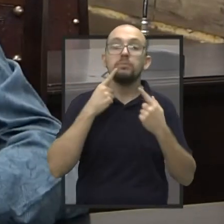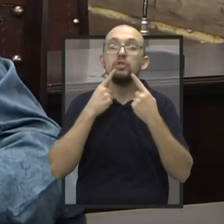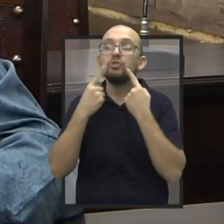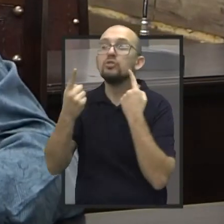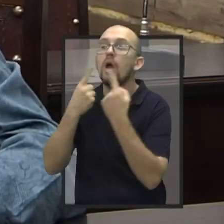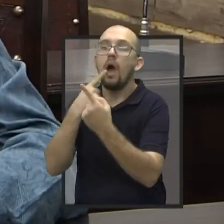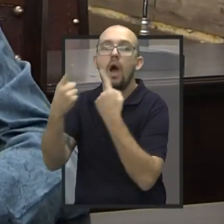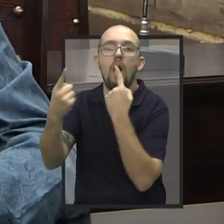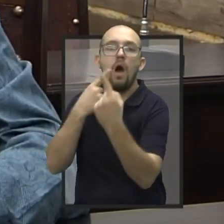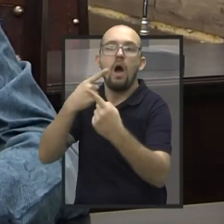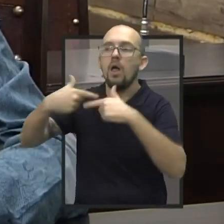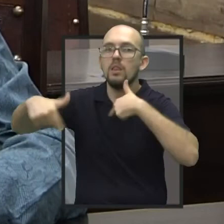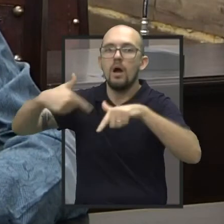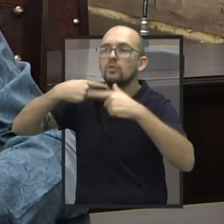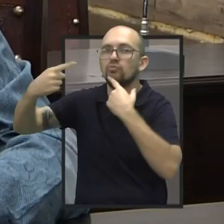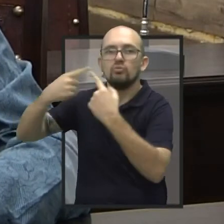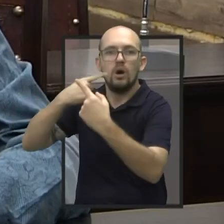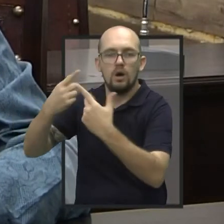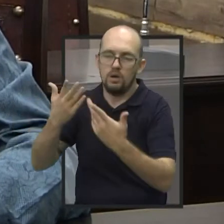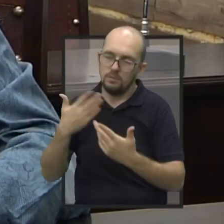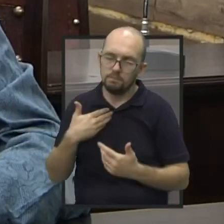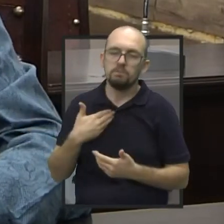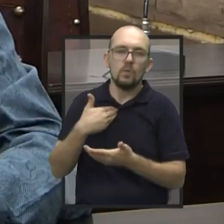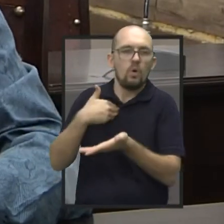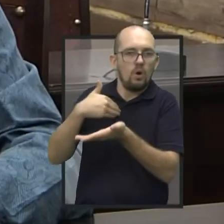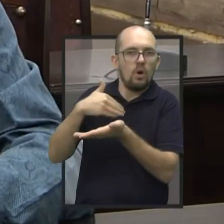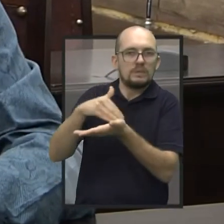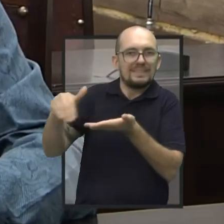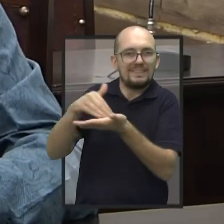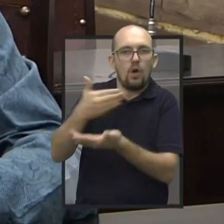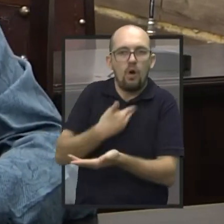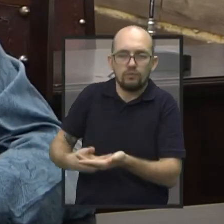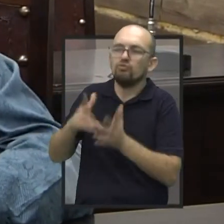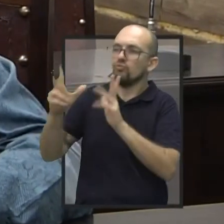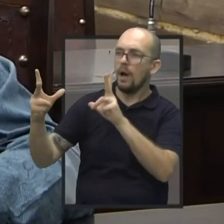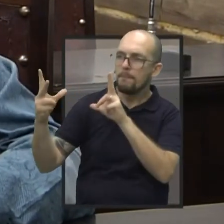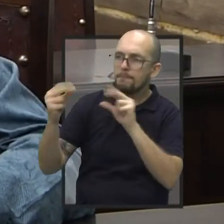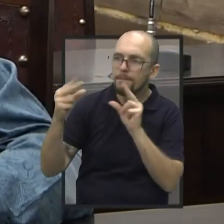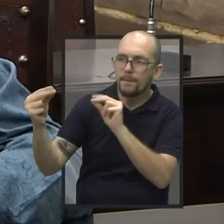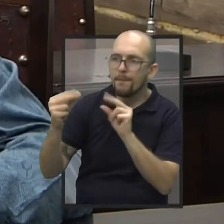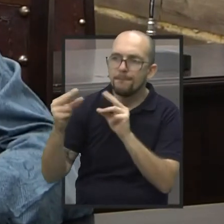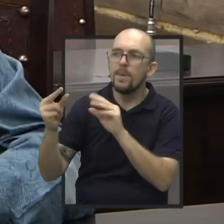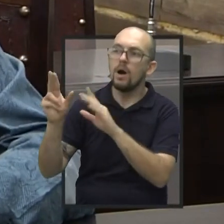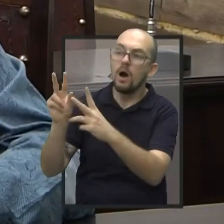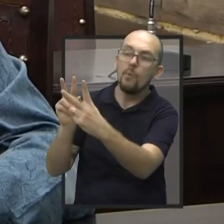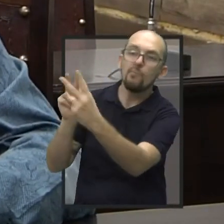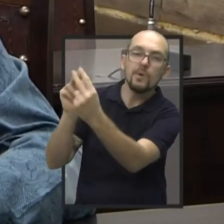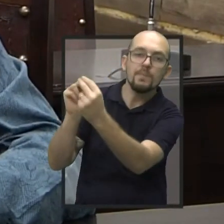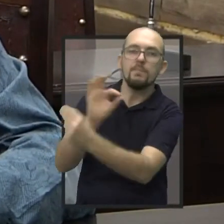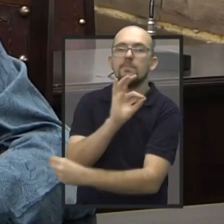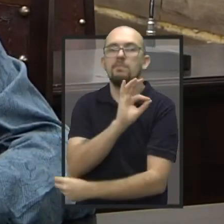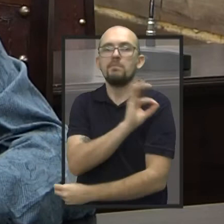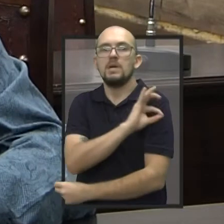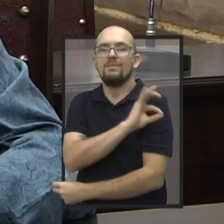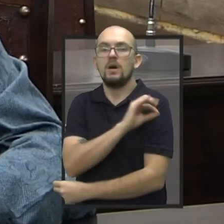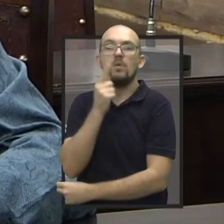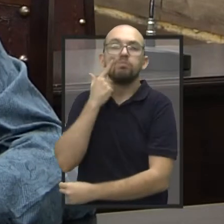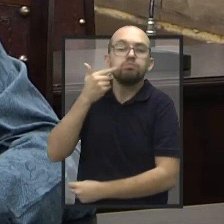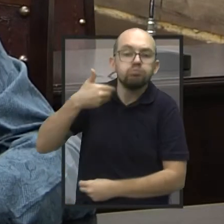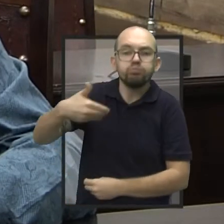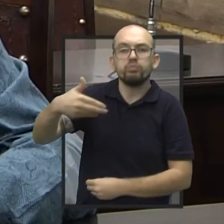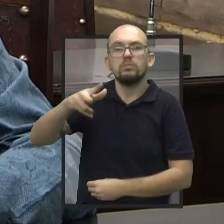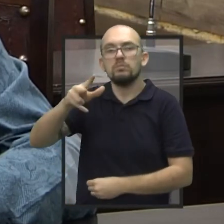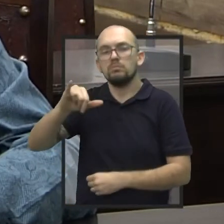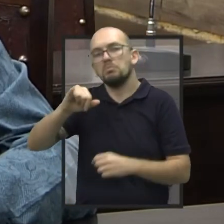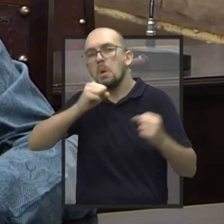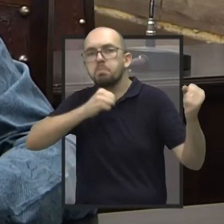estar trabalhando. Conversei com o secretário de governo, no qual ele intermediar junto ao prefeito, a possibilidade de pelo menos